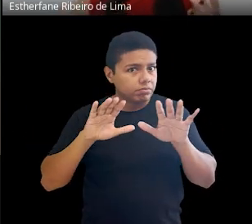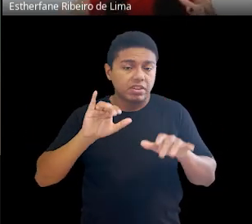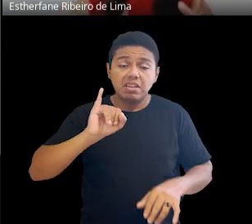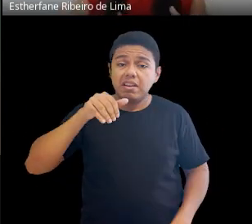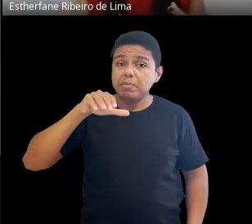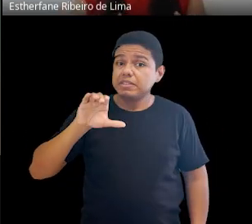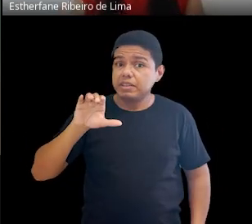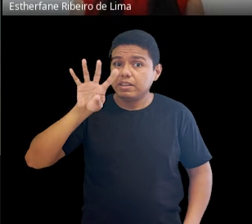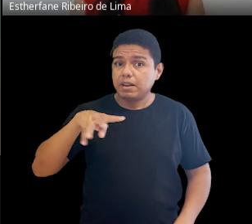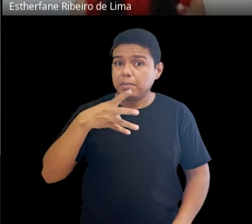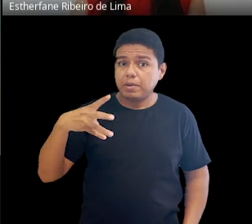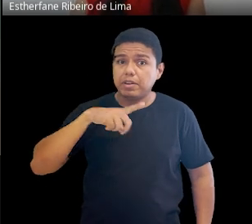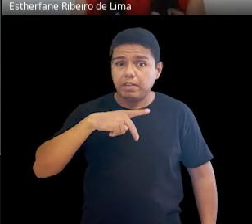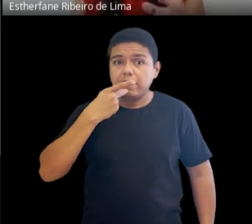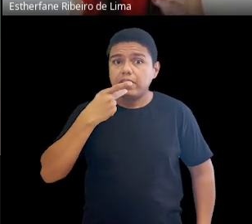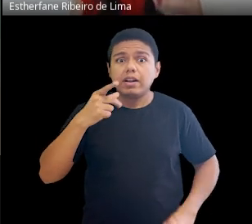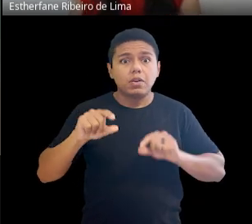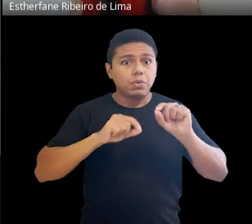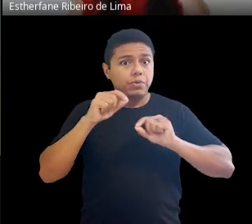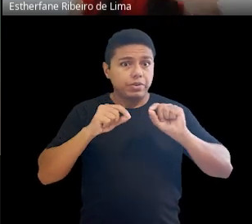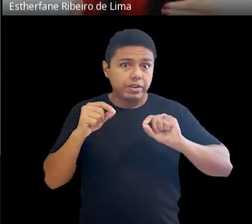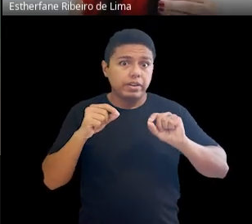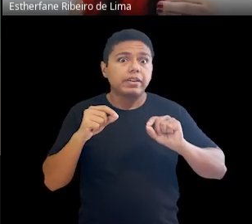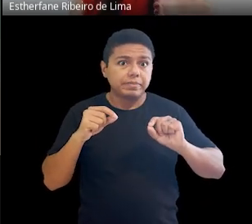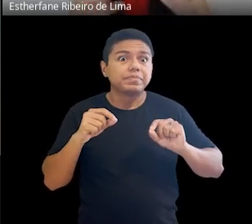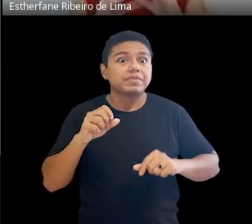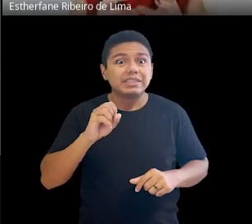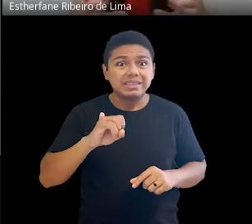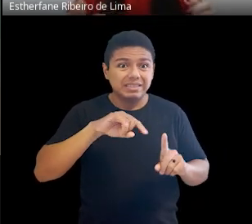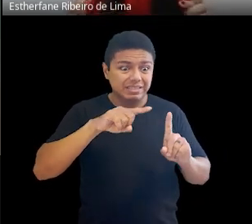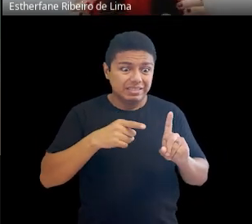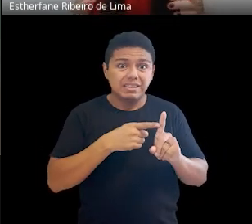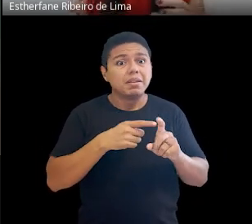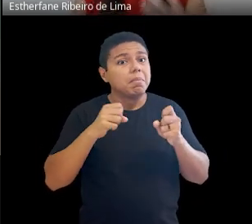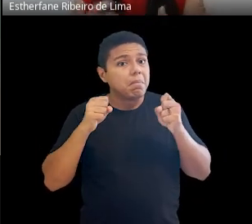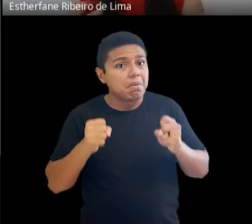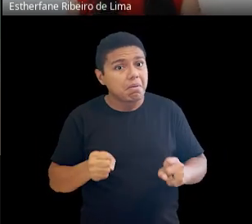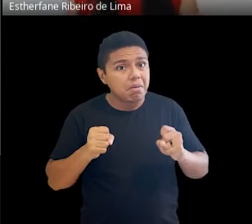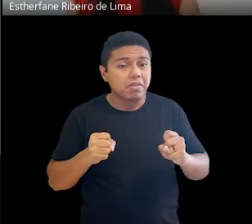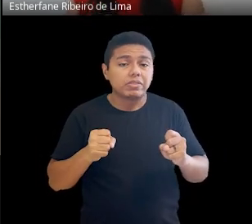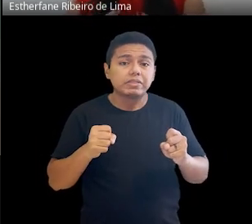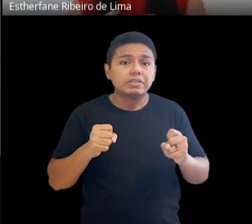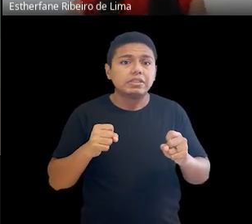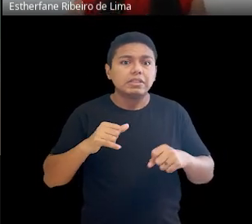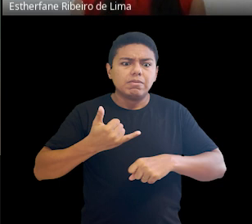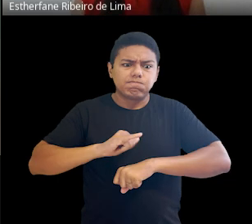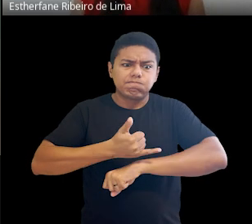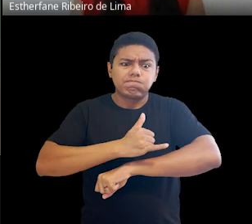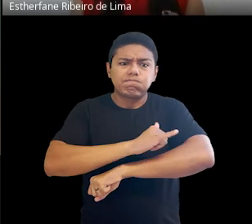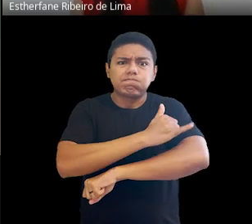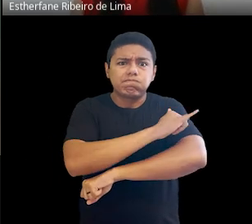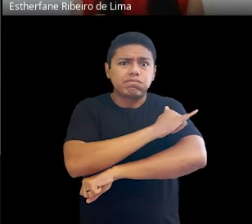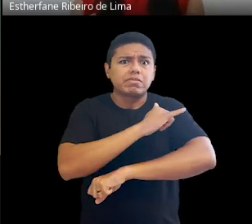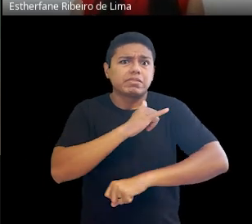que fala a respeito de quanto aquela pessoa que está gestante pode aumentar de peso durante esse